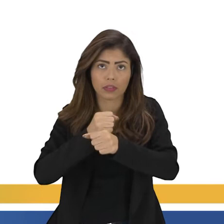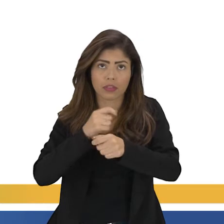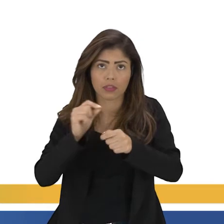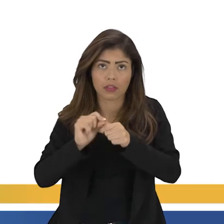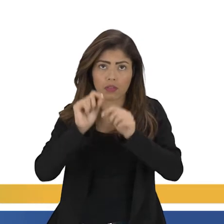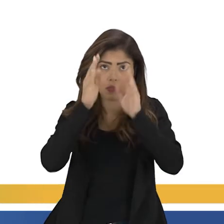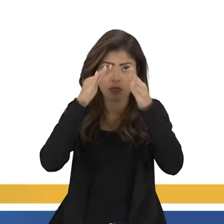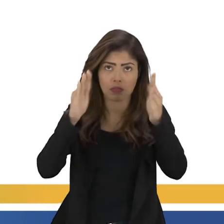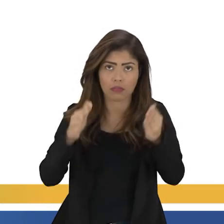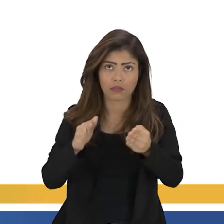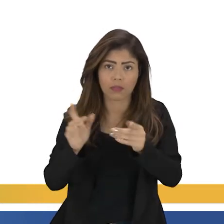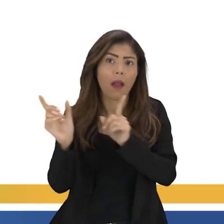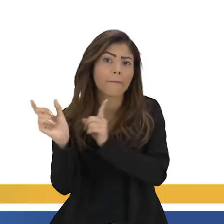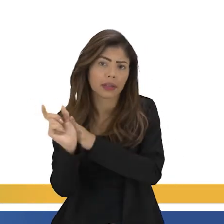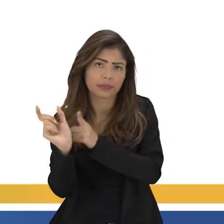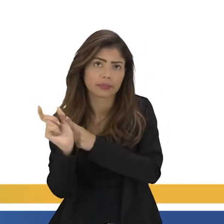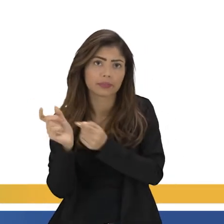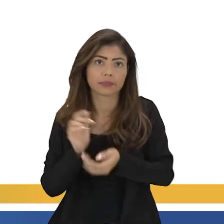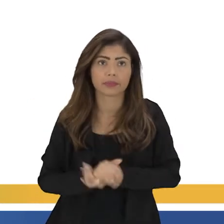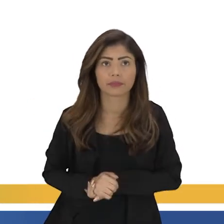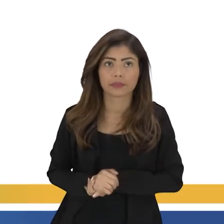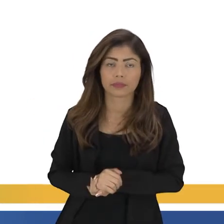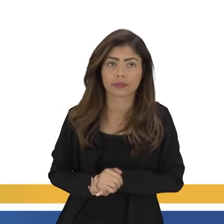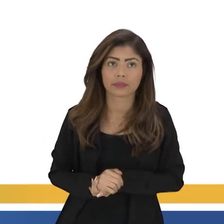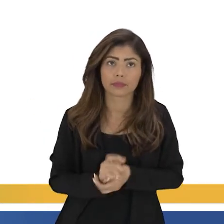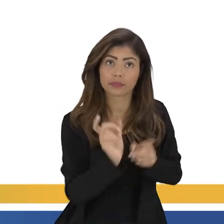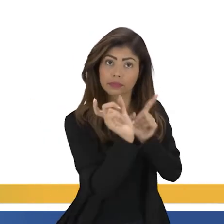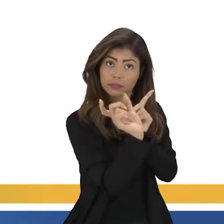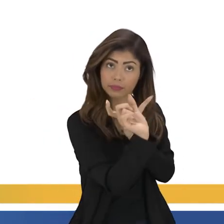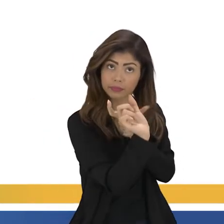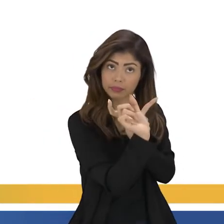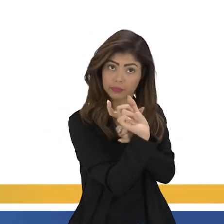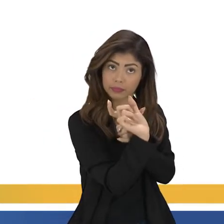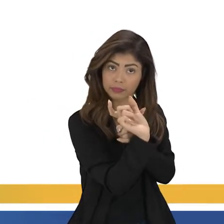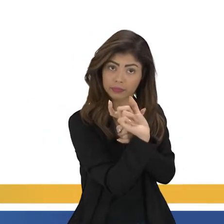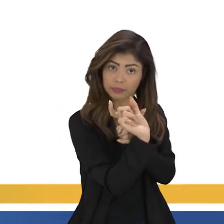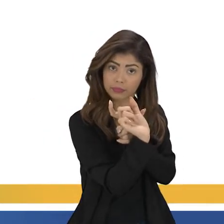frasco. ¿Ves que es imposible?